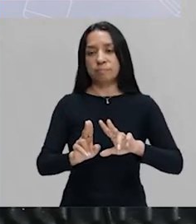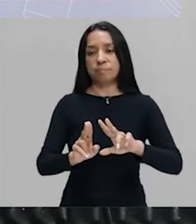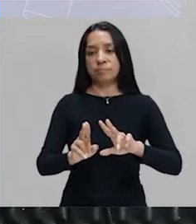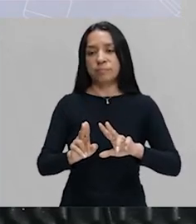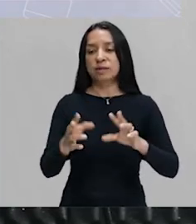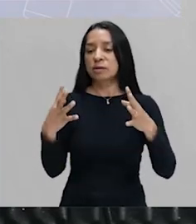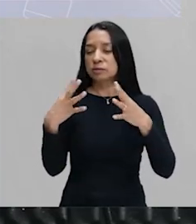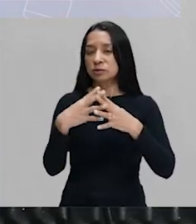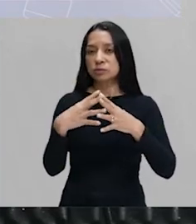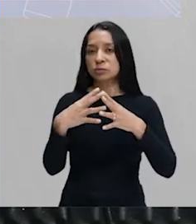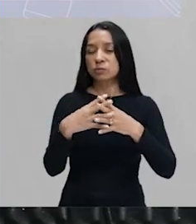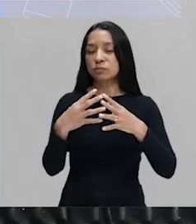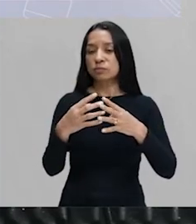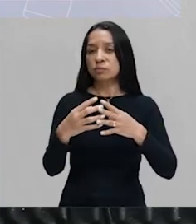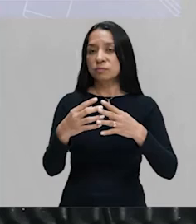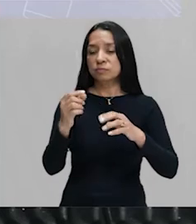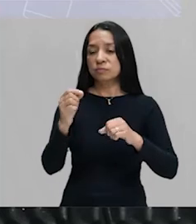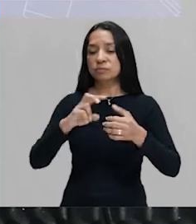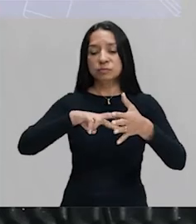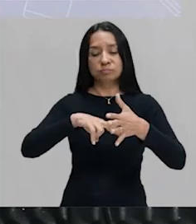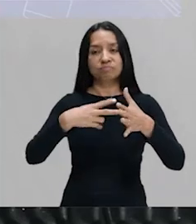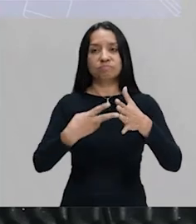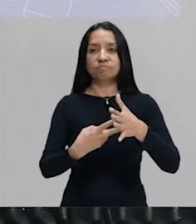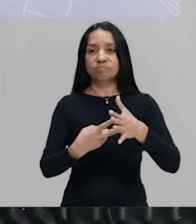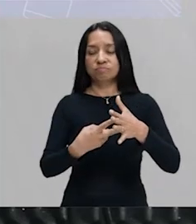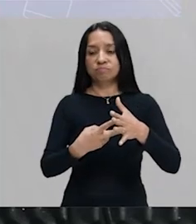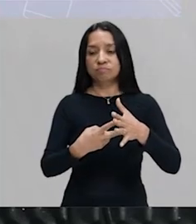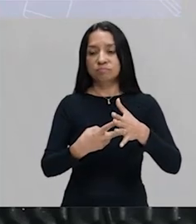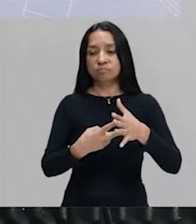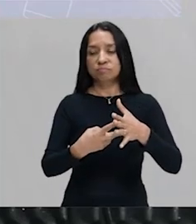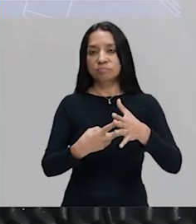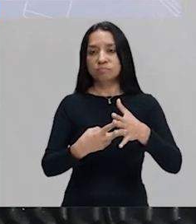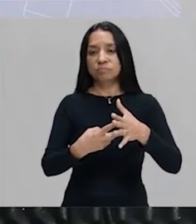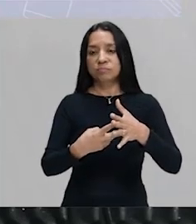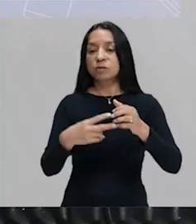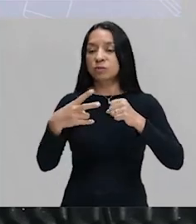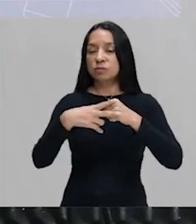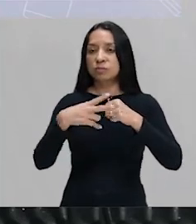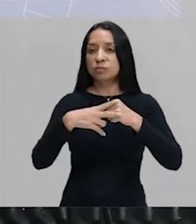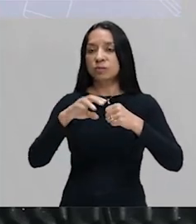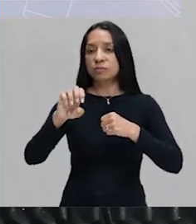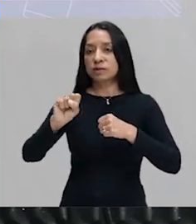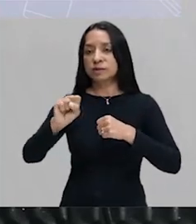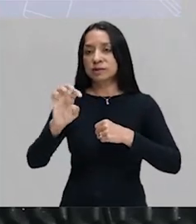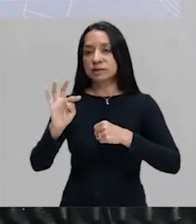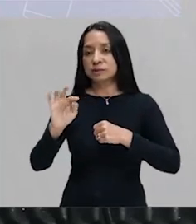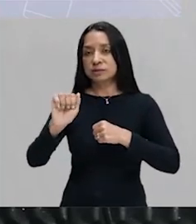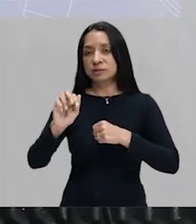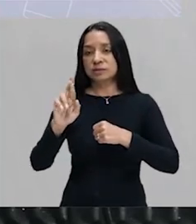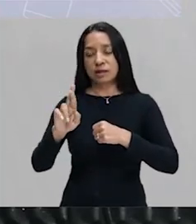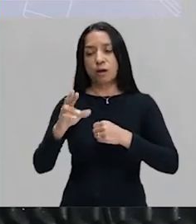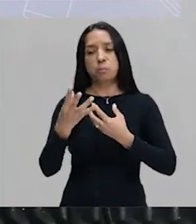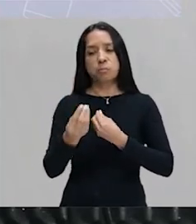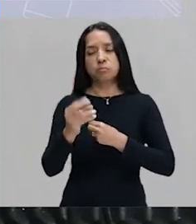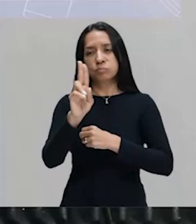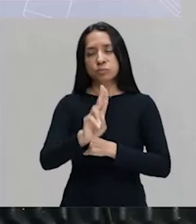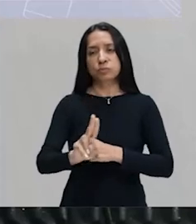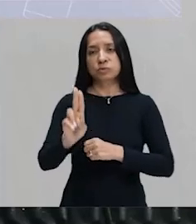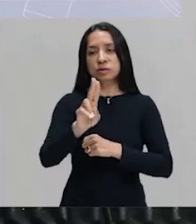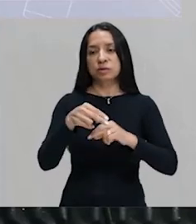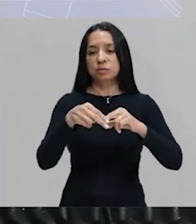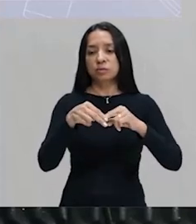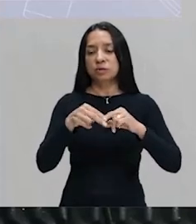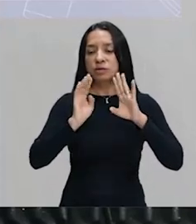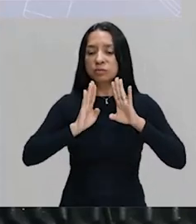se confunde na hora da sua significação. Então, o verbo estar é um verbo muito utilizado. Por isso, nós